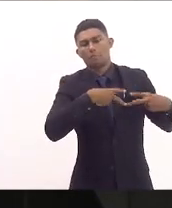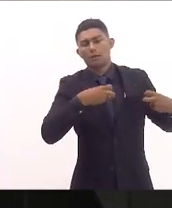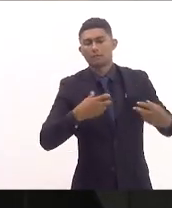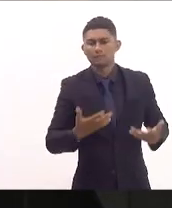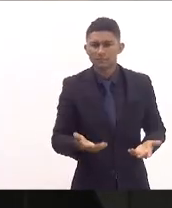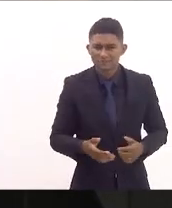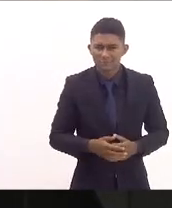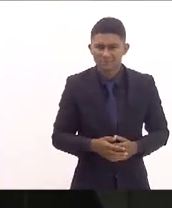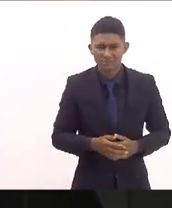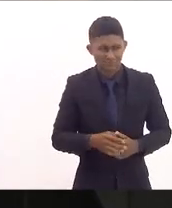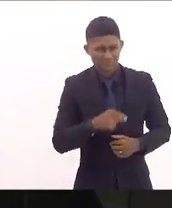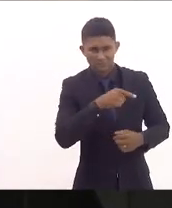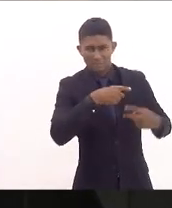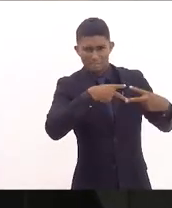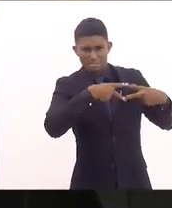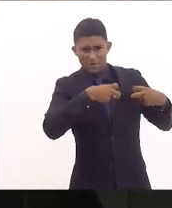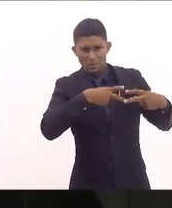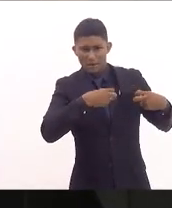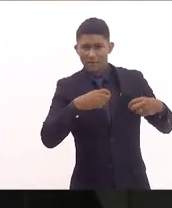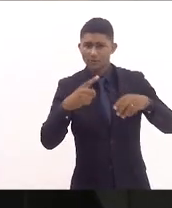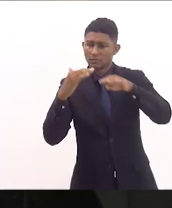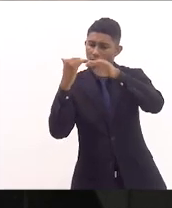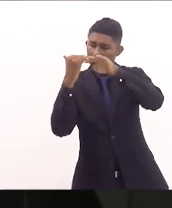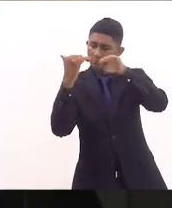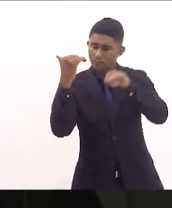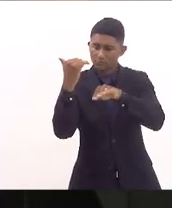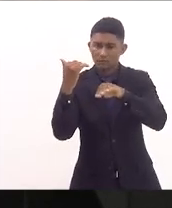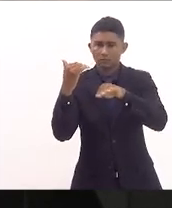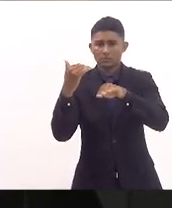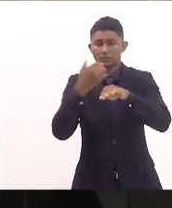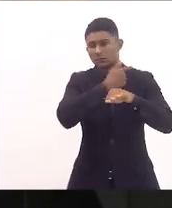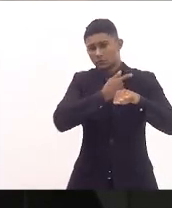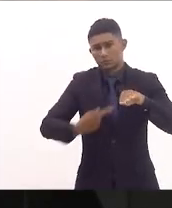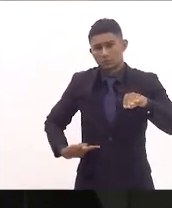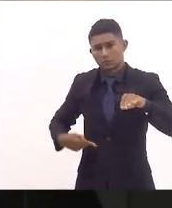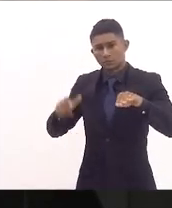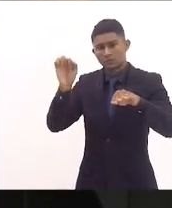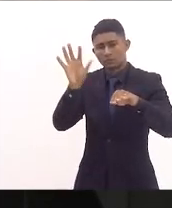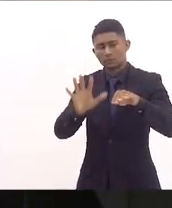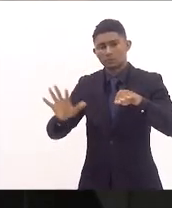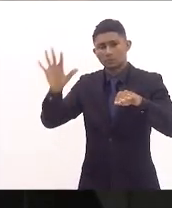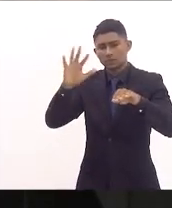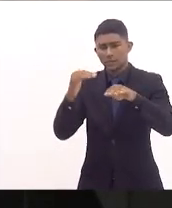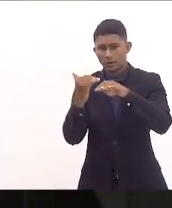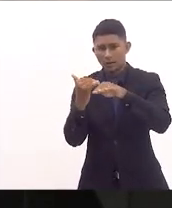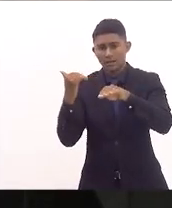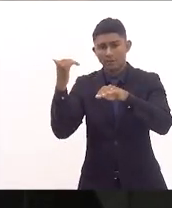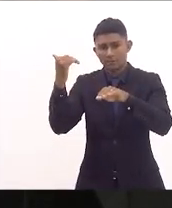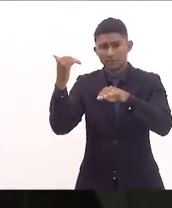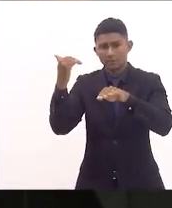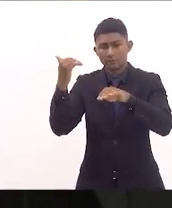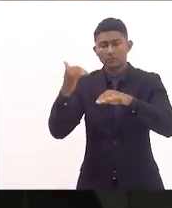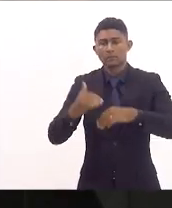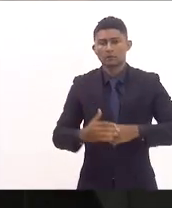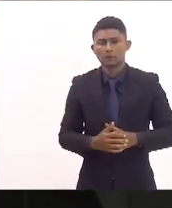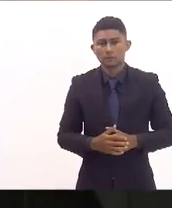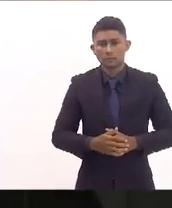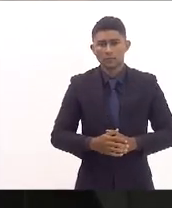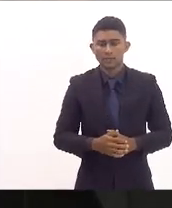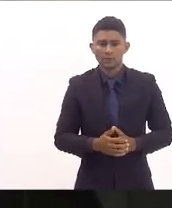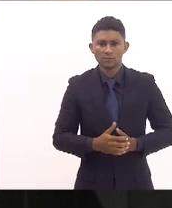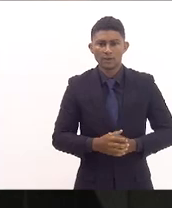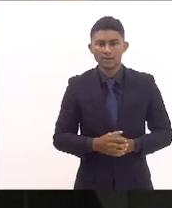tivesse subordinada ao governo Russo aquele mesmo Deputado a Lucinha